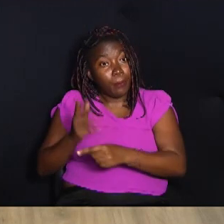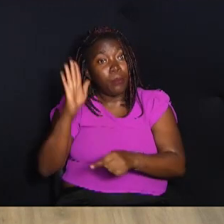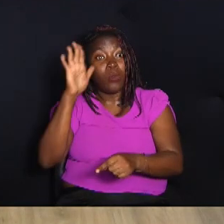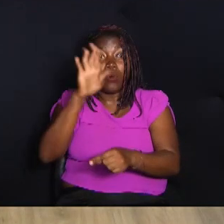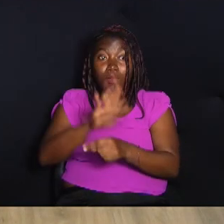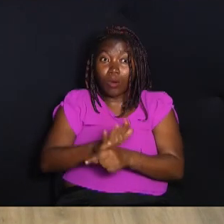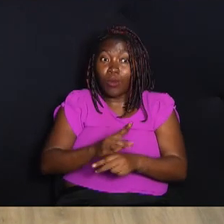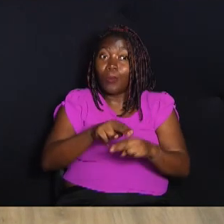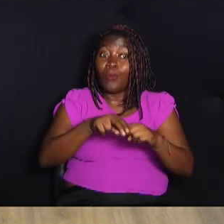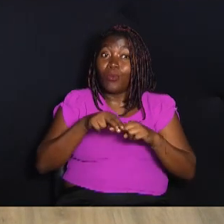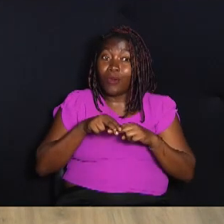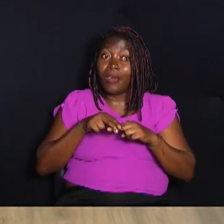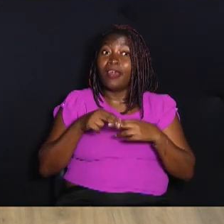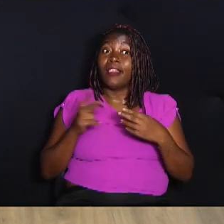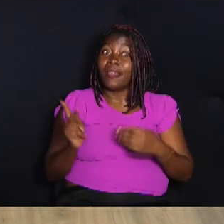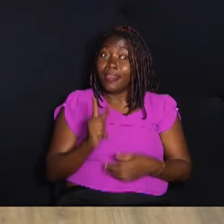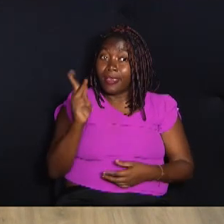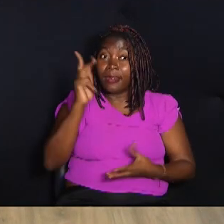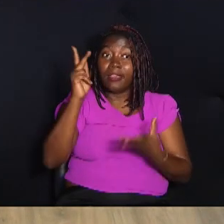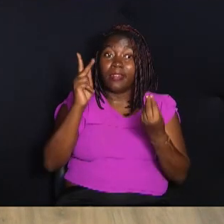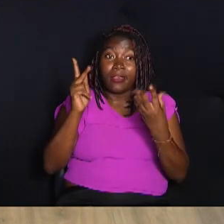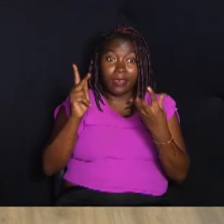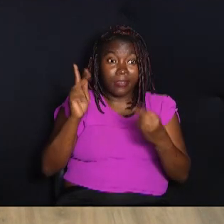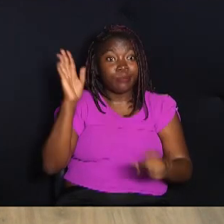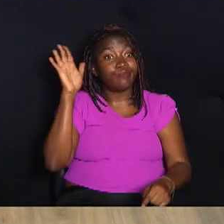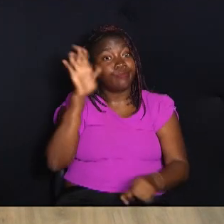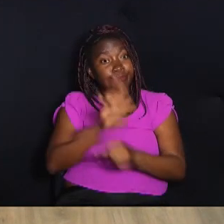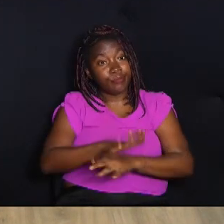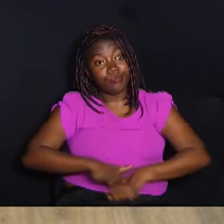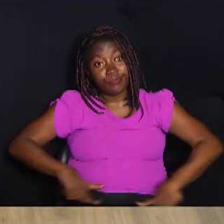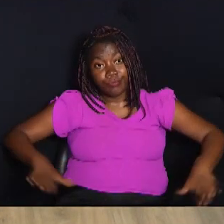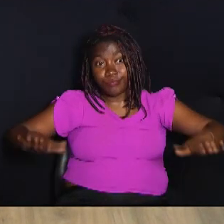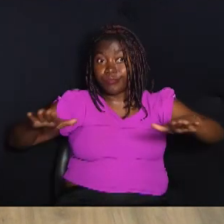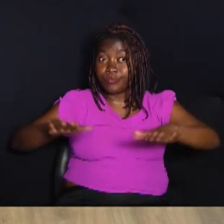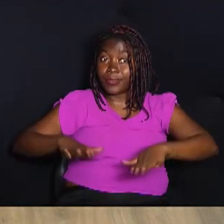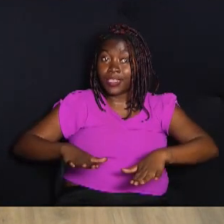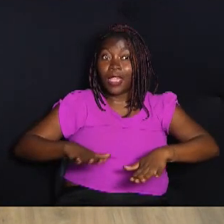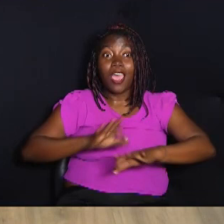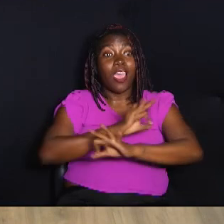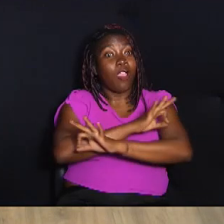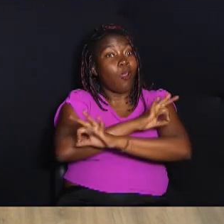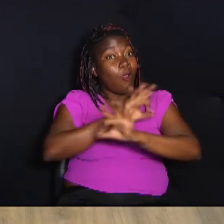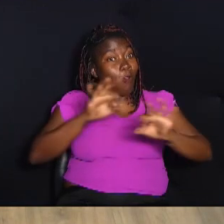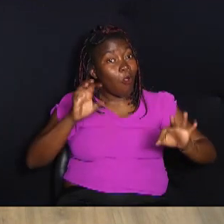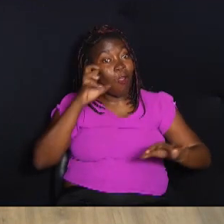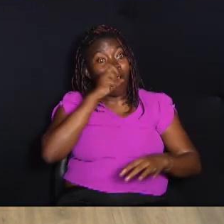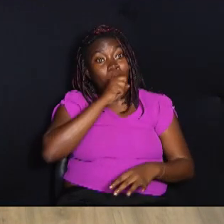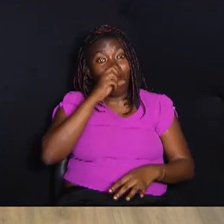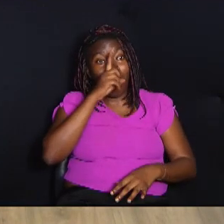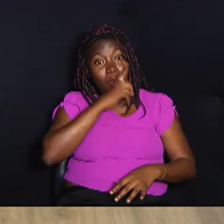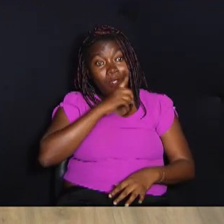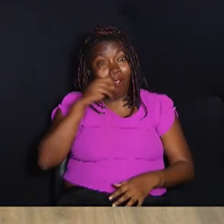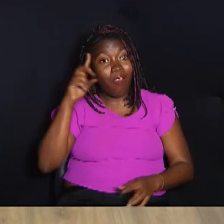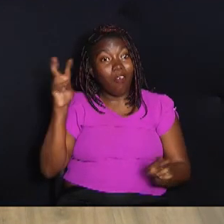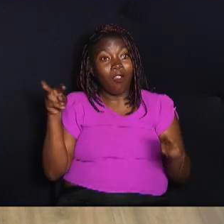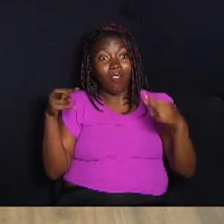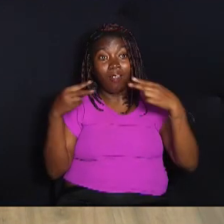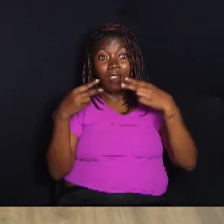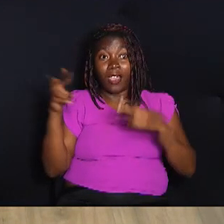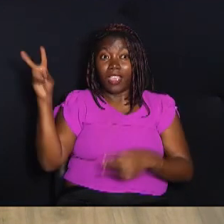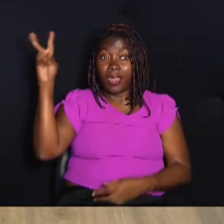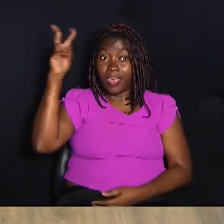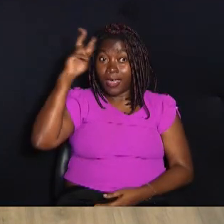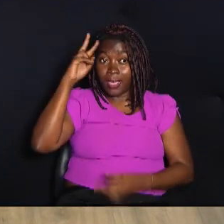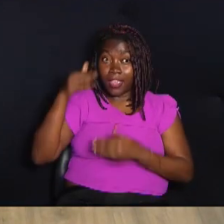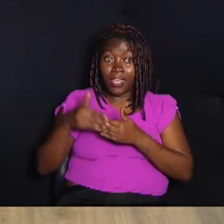porque ela é de grande valia para ajudar a todos nós. Ótimo fim de semana e nos vemos na segunda-feira a